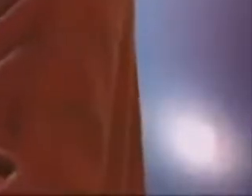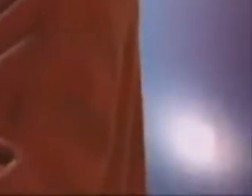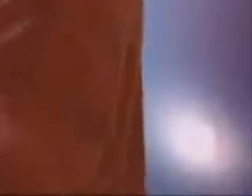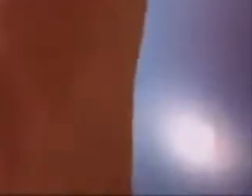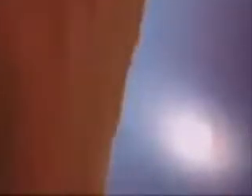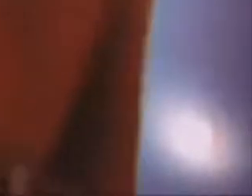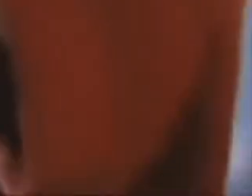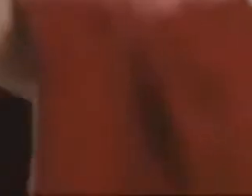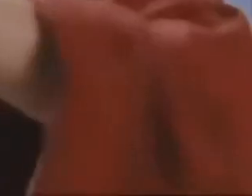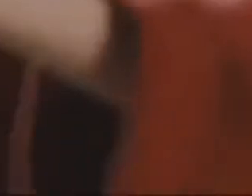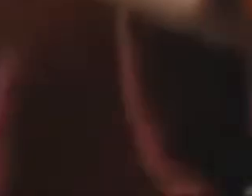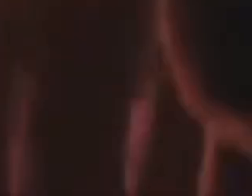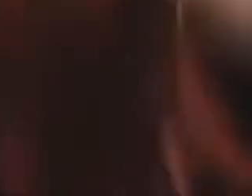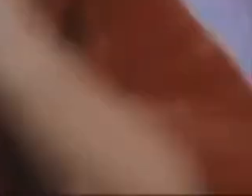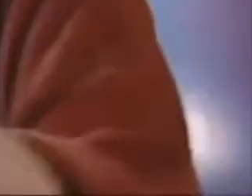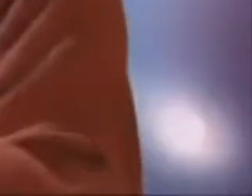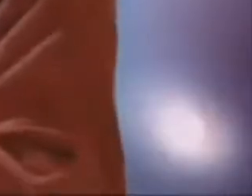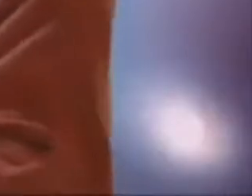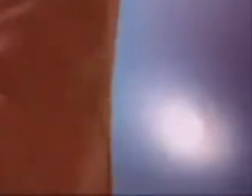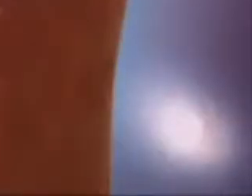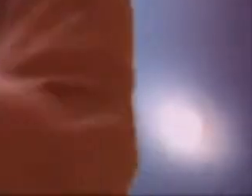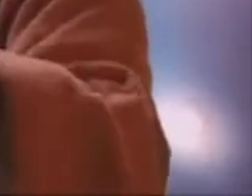Una et